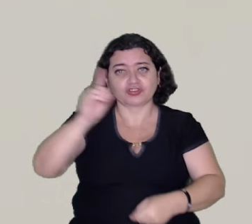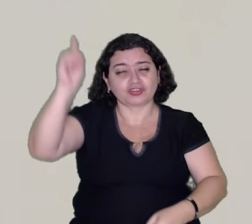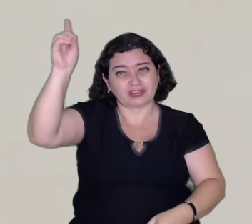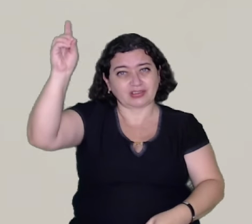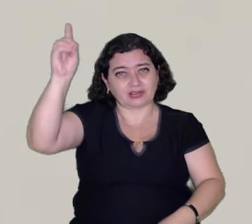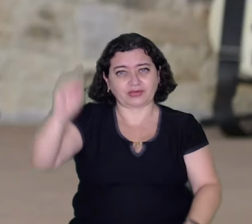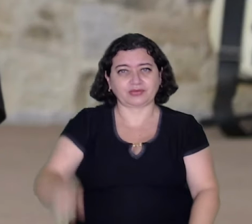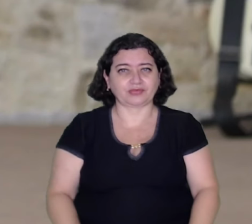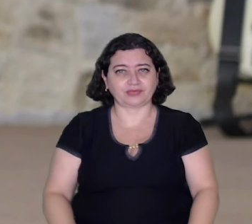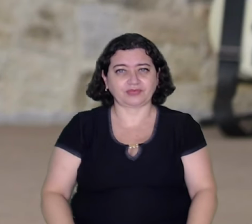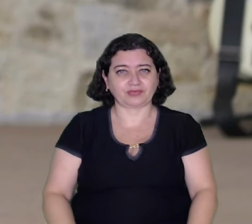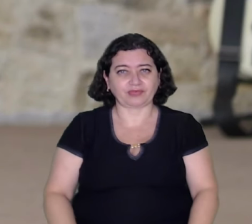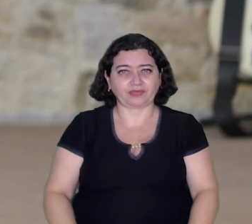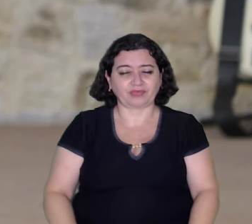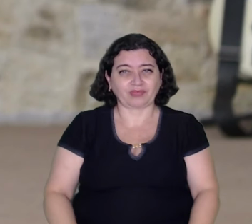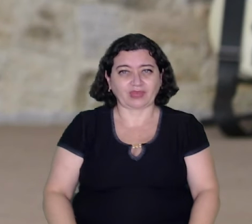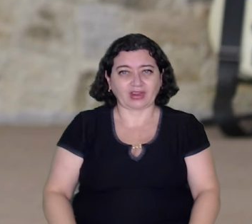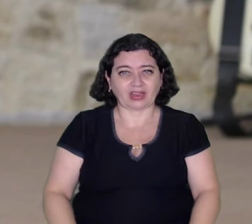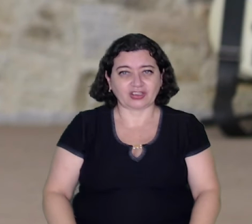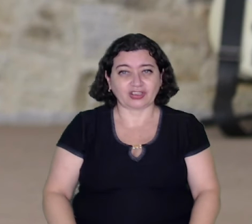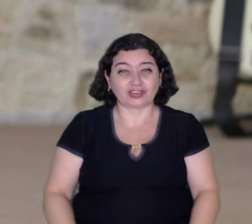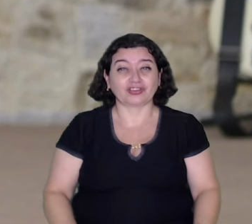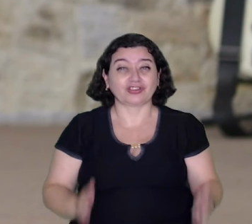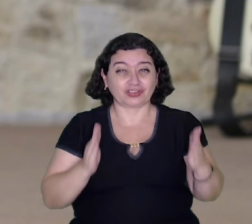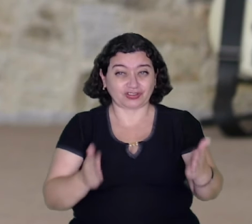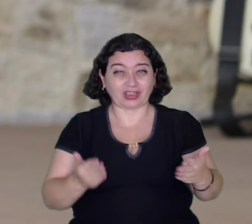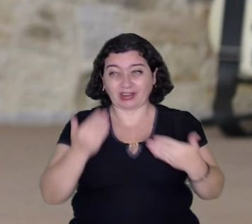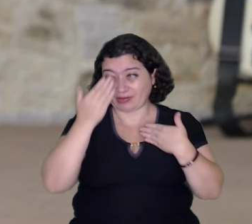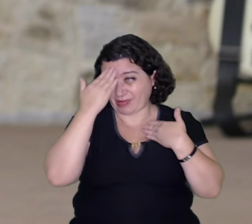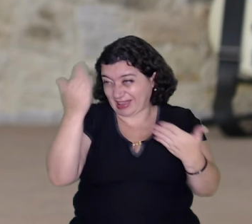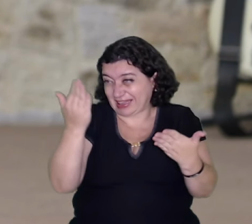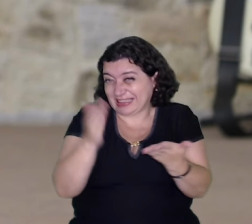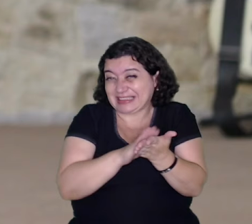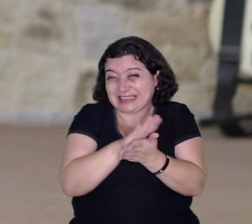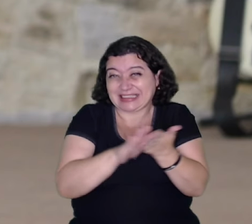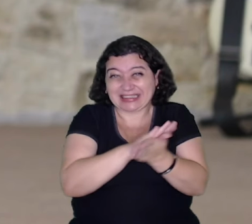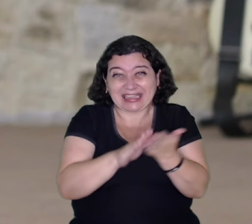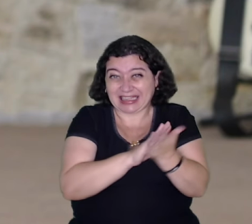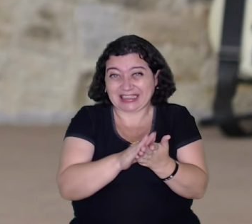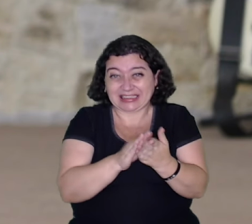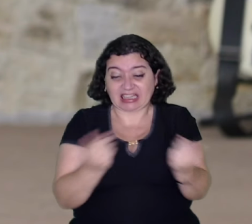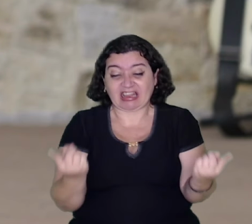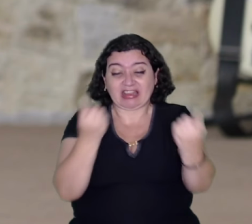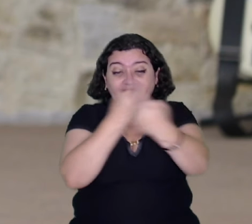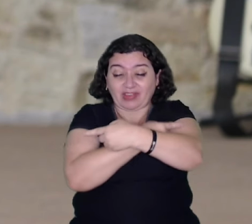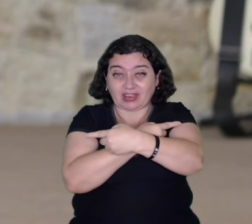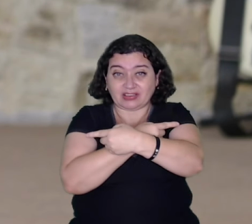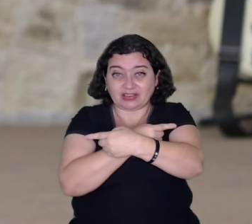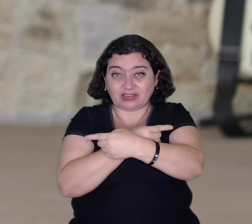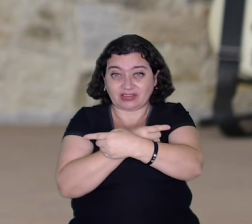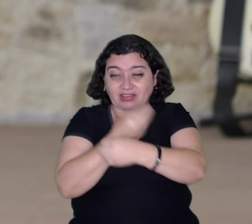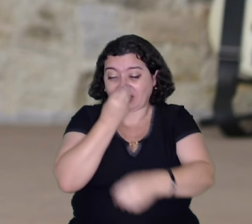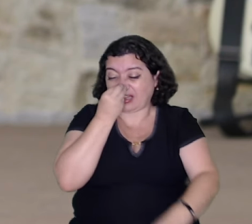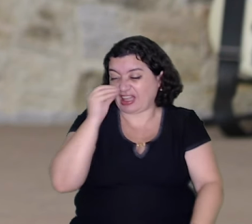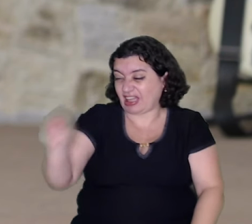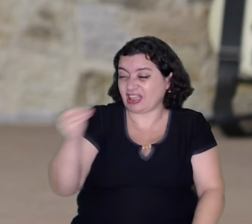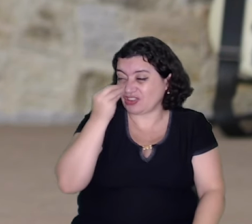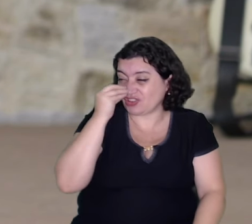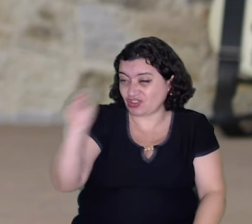A ingratidão, ela faz um caminho inverso. A ingratidão é terrível. Ela ignora.